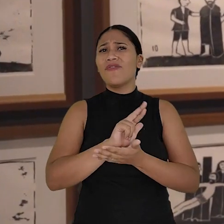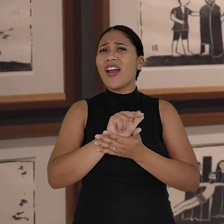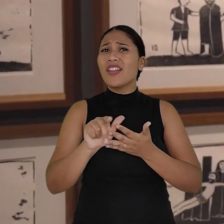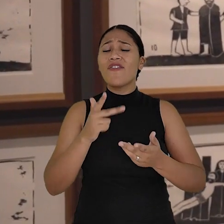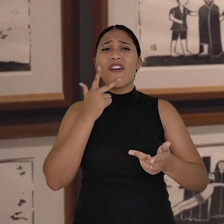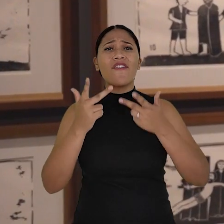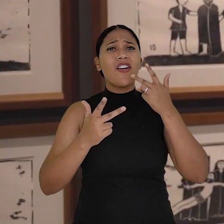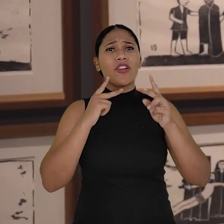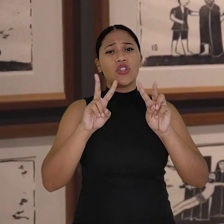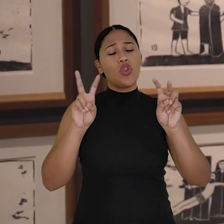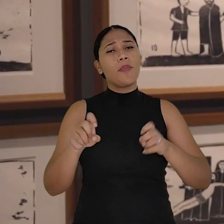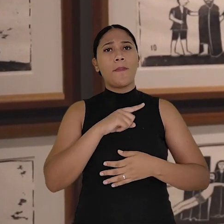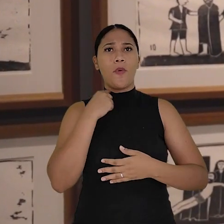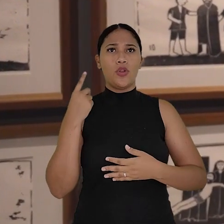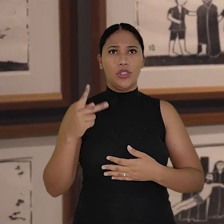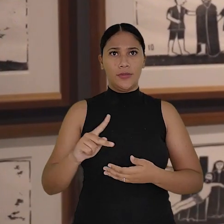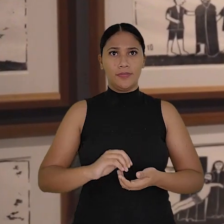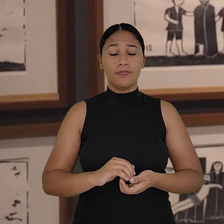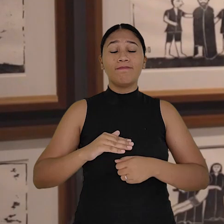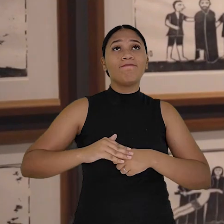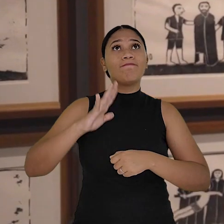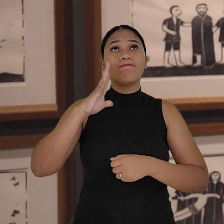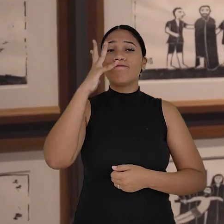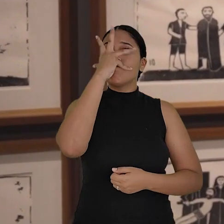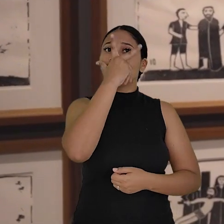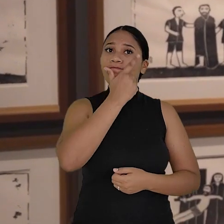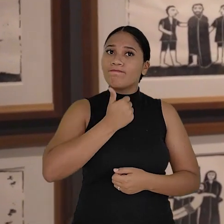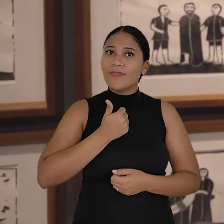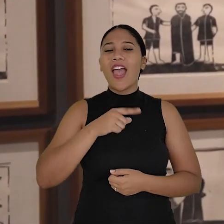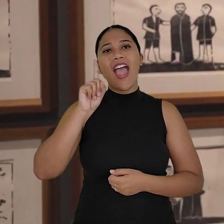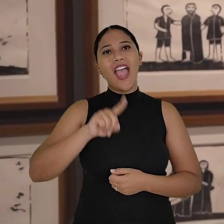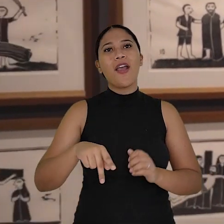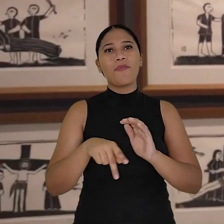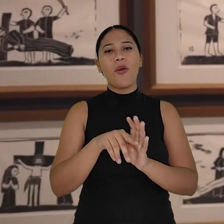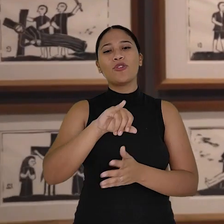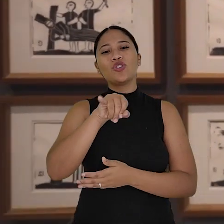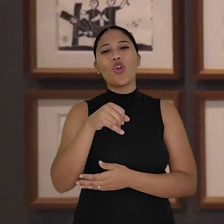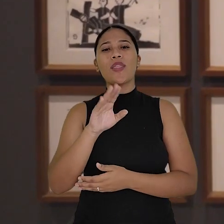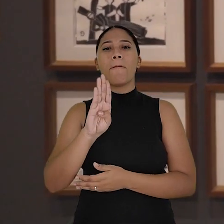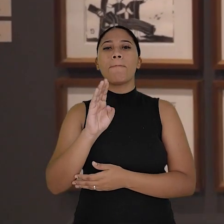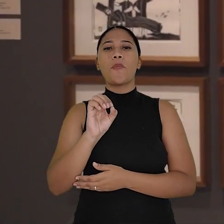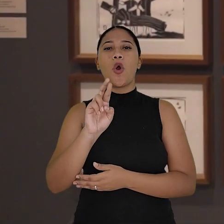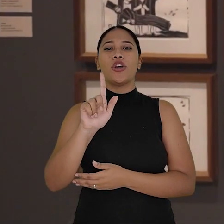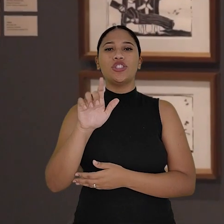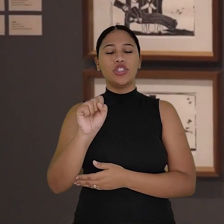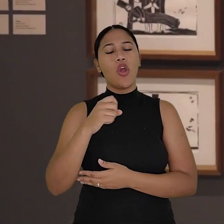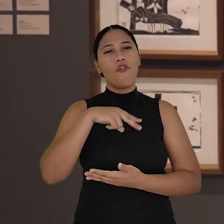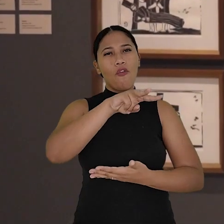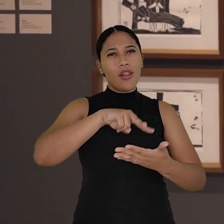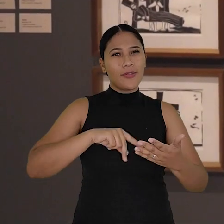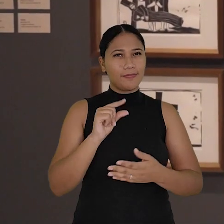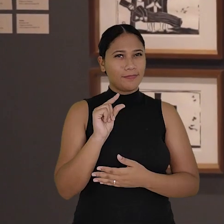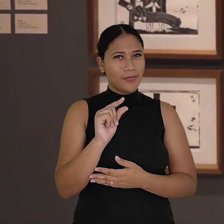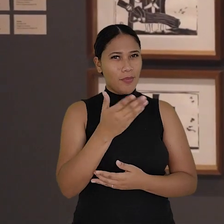vários cordéis falando sobre a morte dele. O mais bonito de todos é esse do J. Borges.